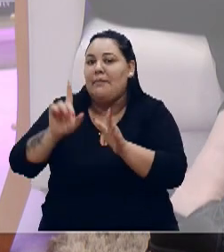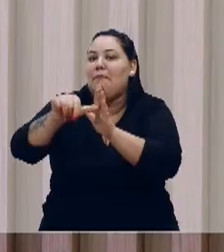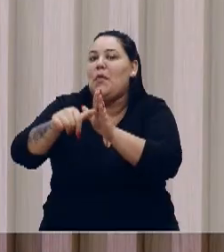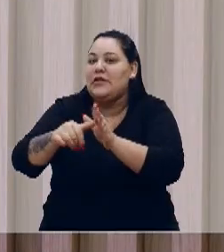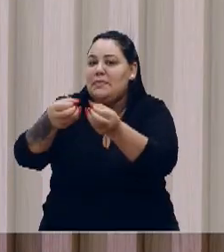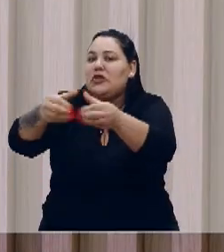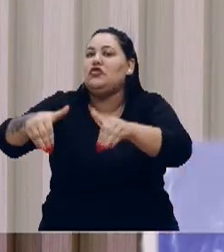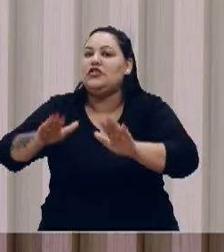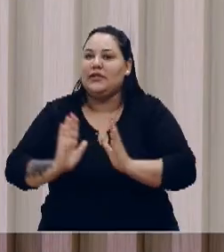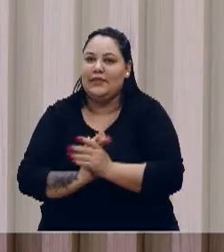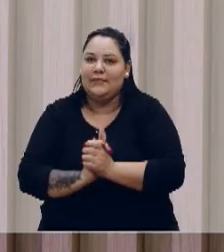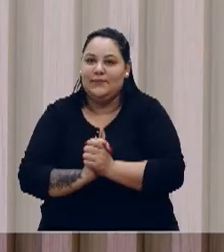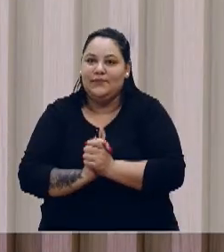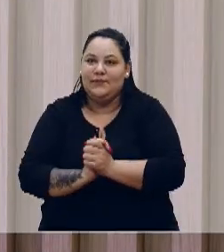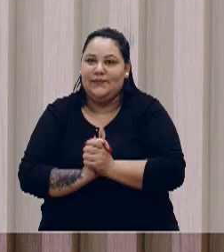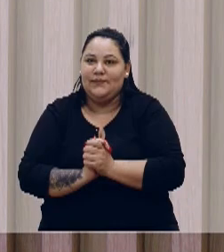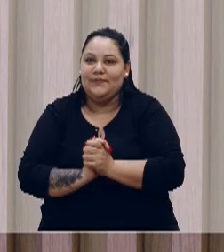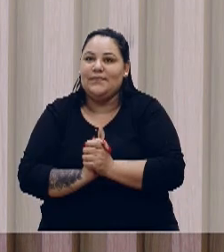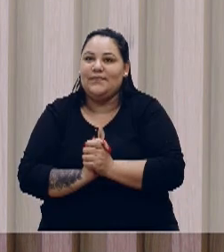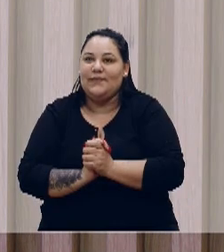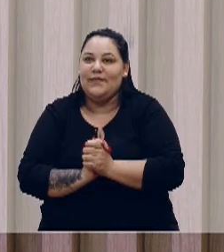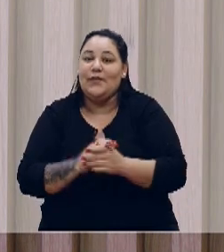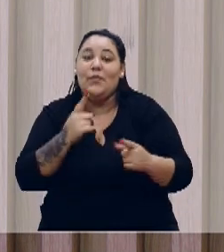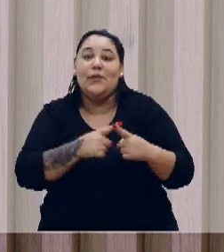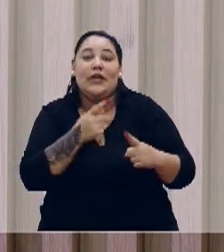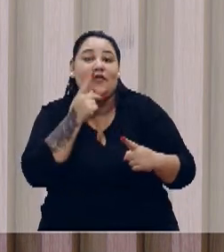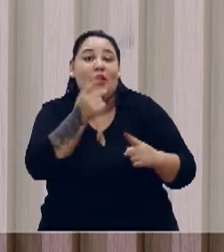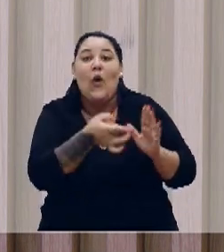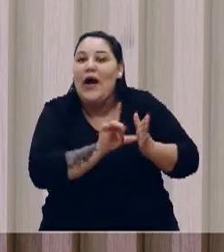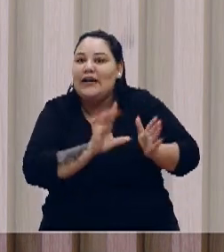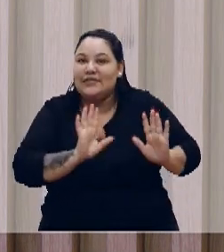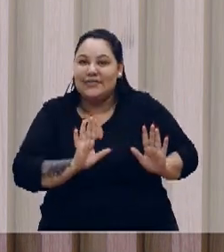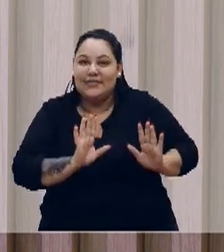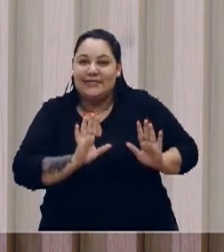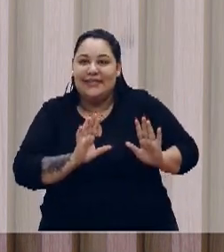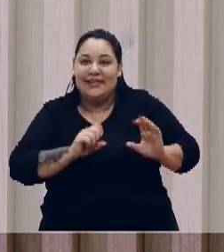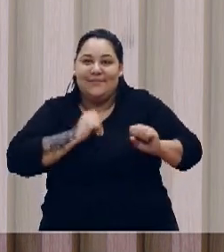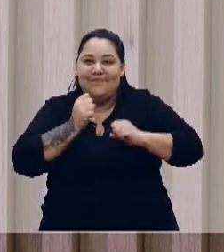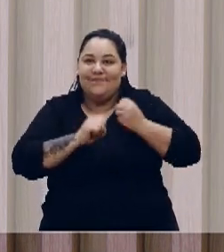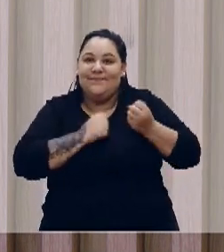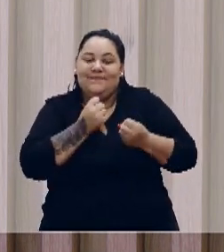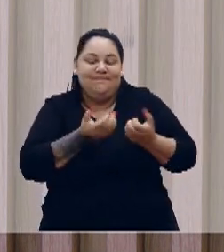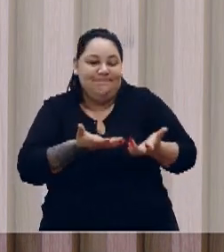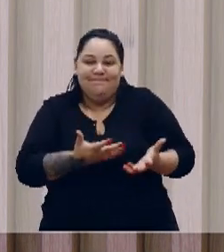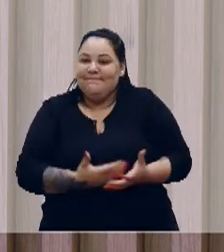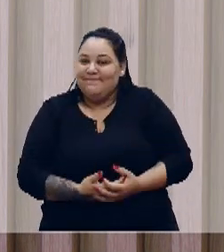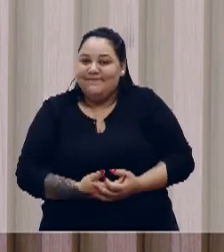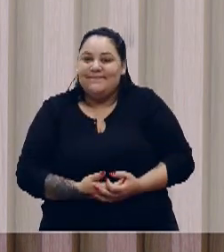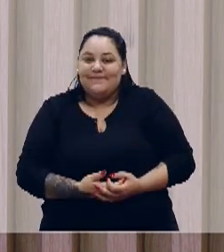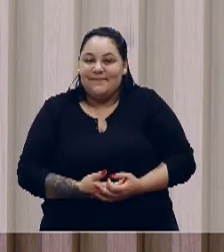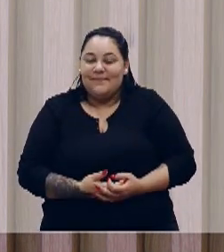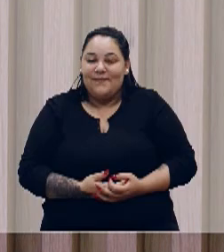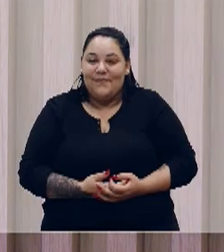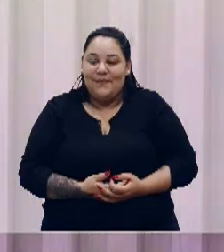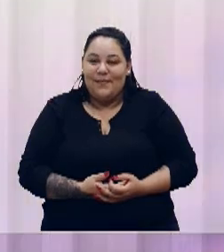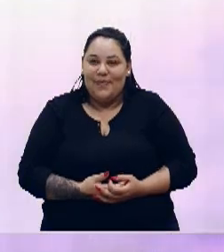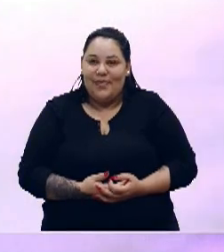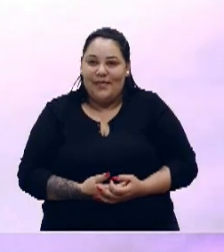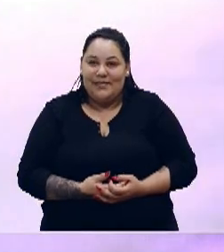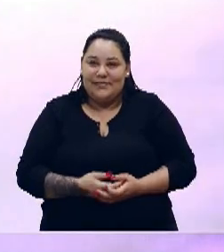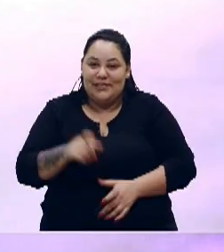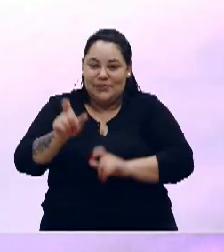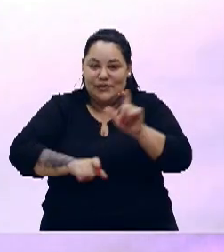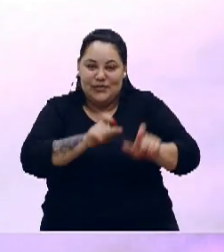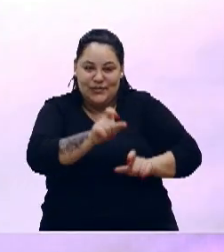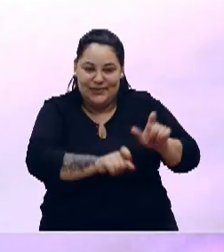antes das 4 semanas. A gente escuta muitas coisas. E quantas pessoas sofrem em